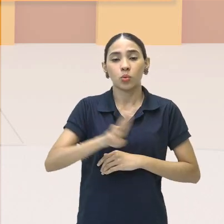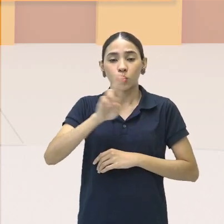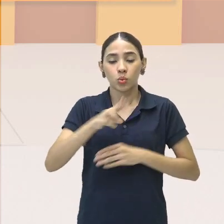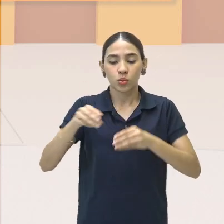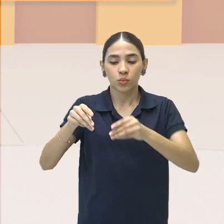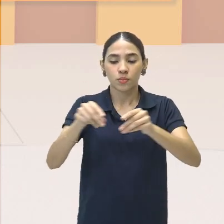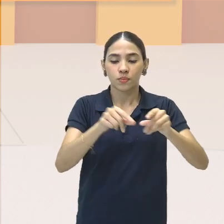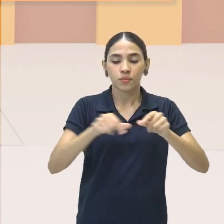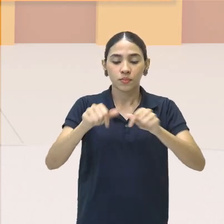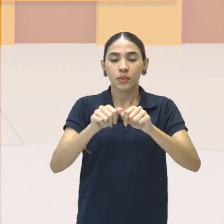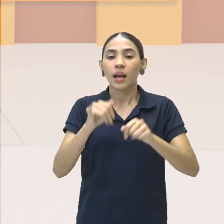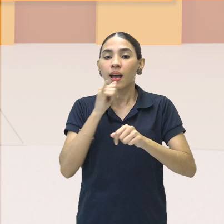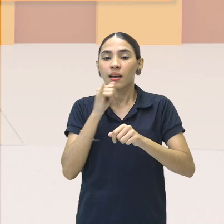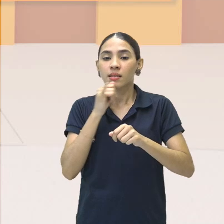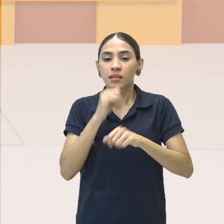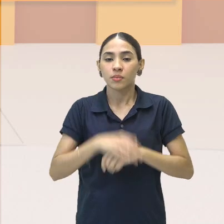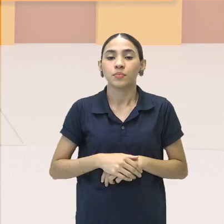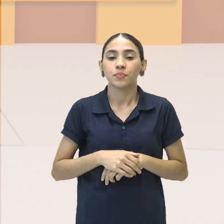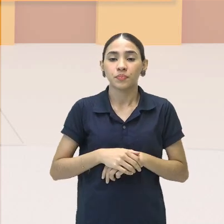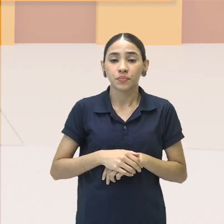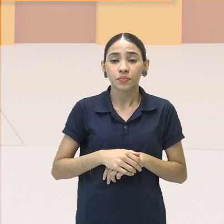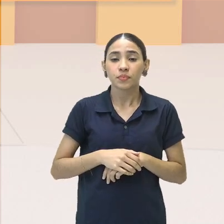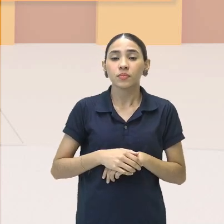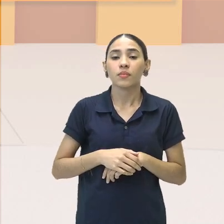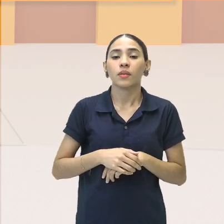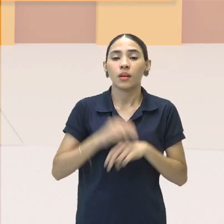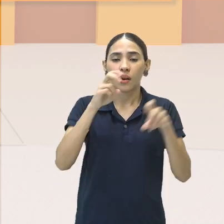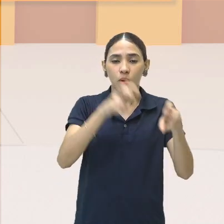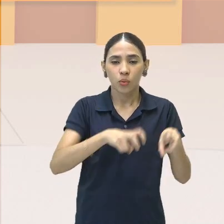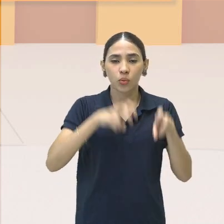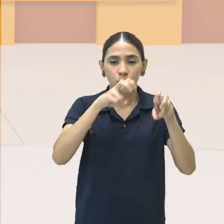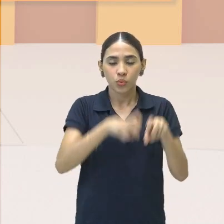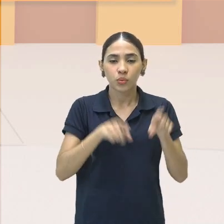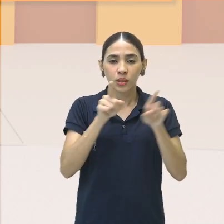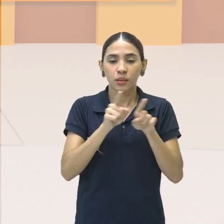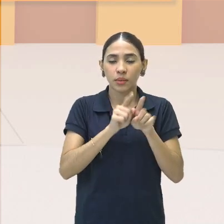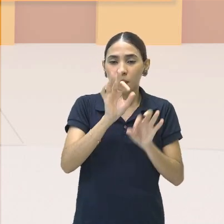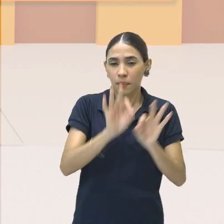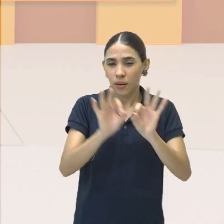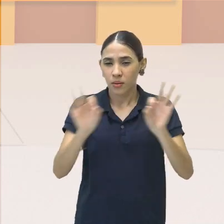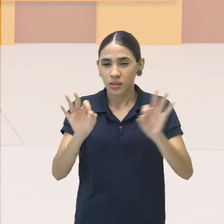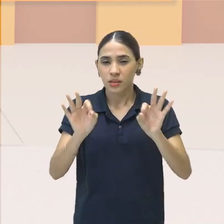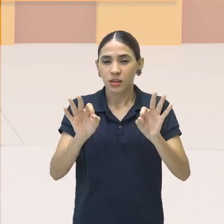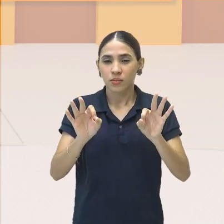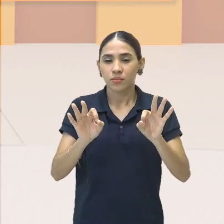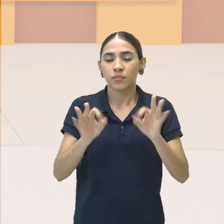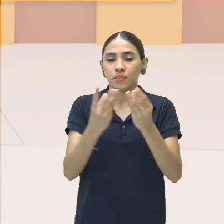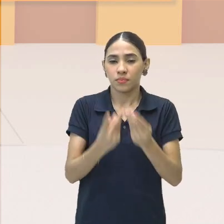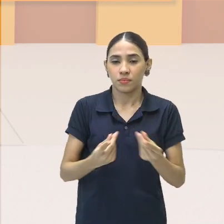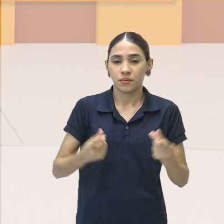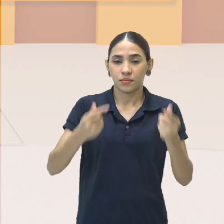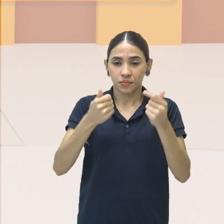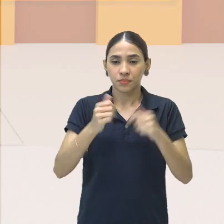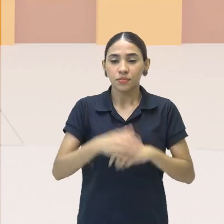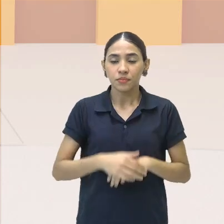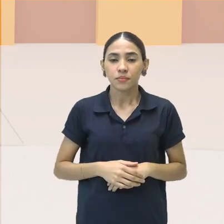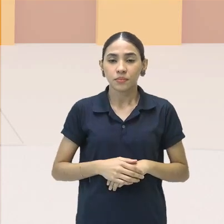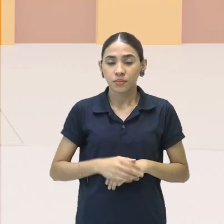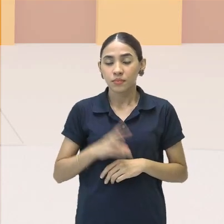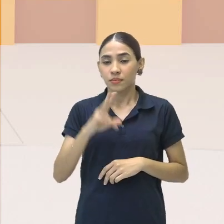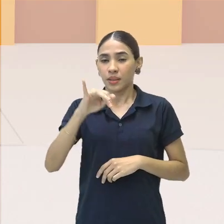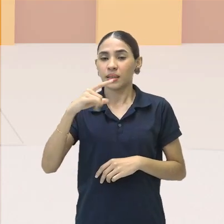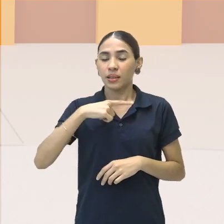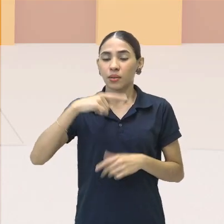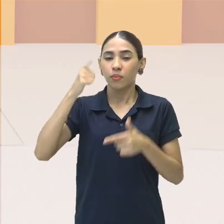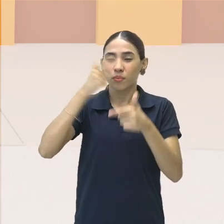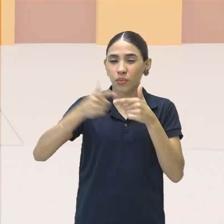a agricultura, a monocultura vai ocasionar justamente a erosão. E isso vai ser um